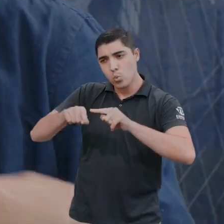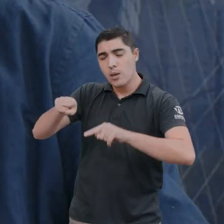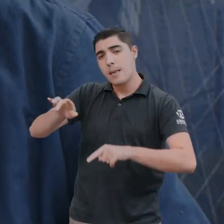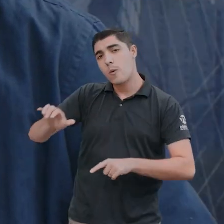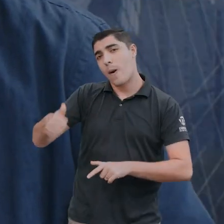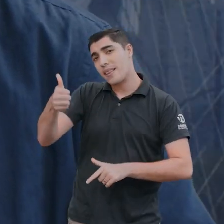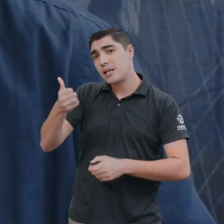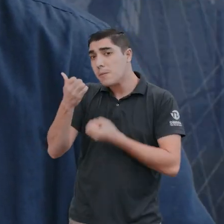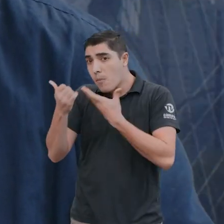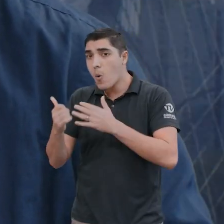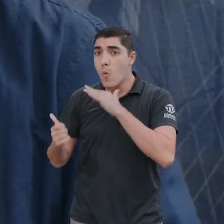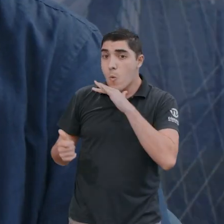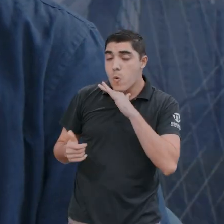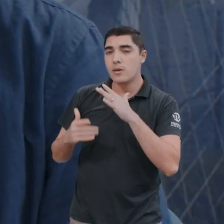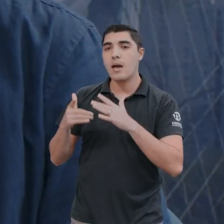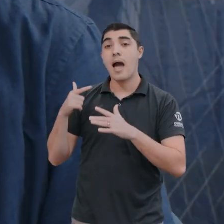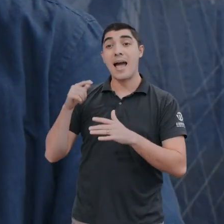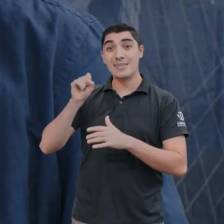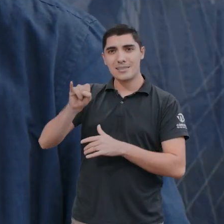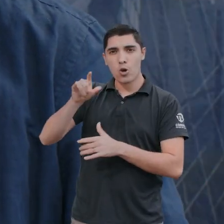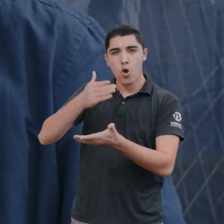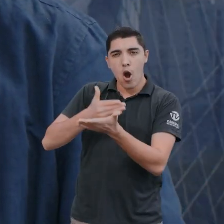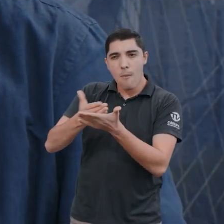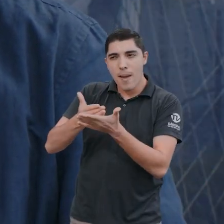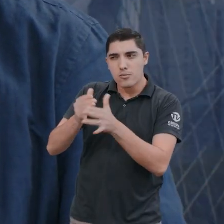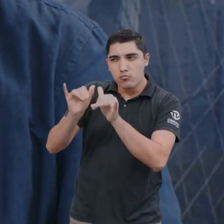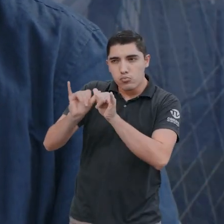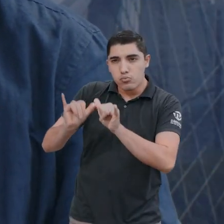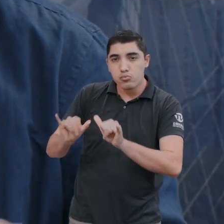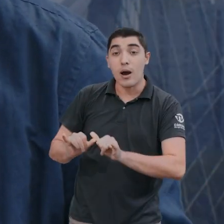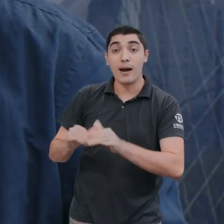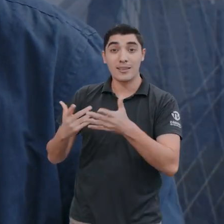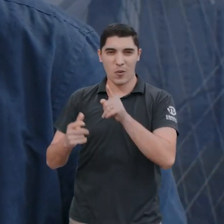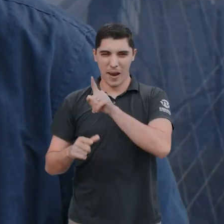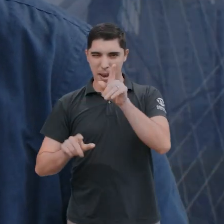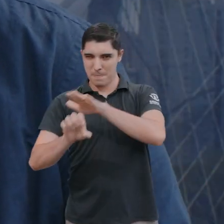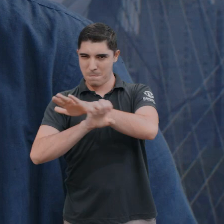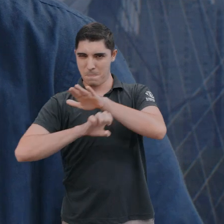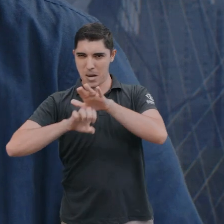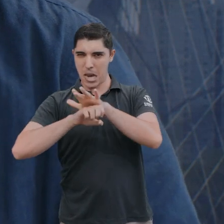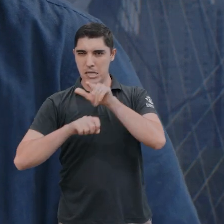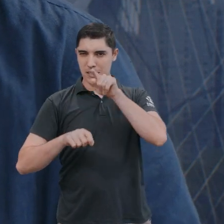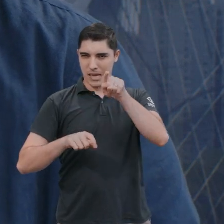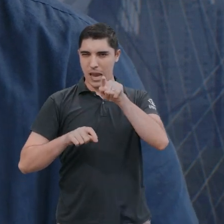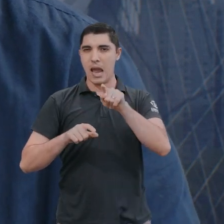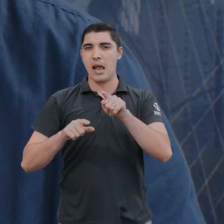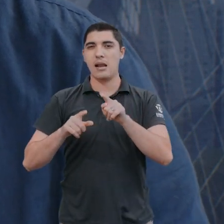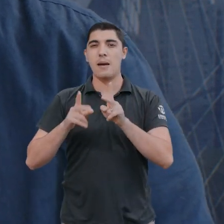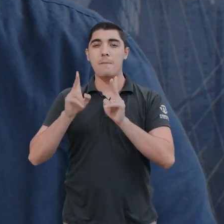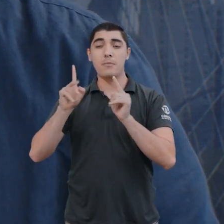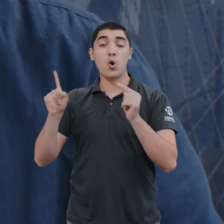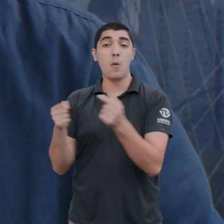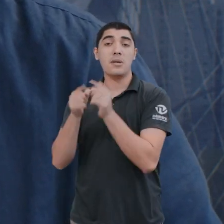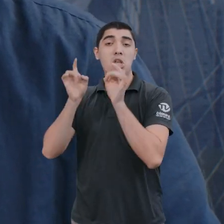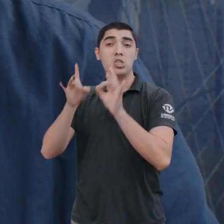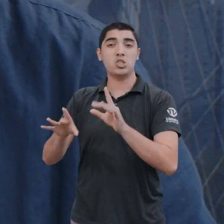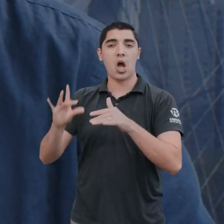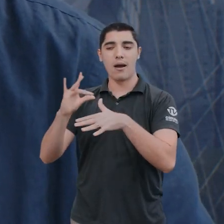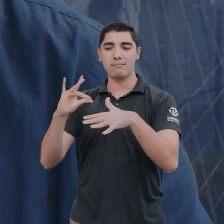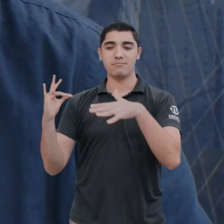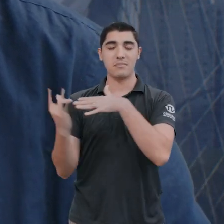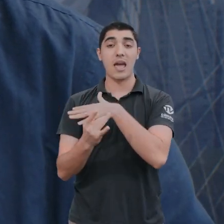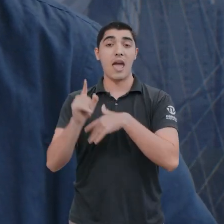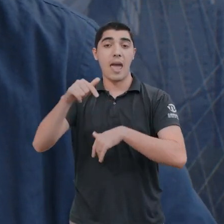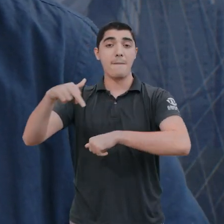você, você quebra essa indústria da moda que está muito relacionada às redes sociais, né?